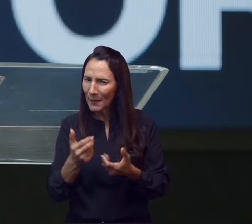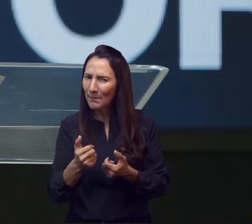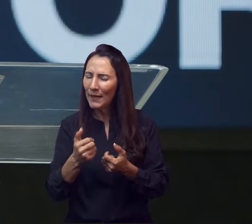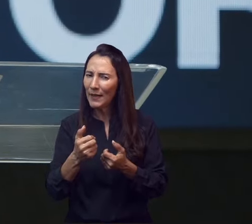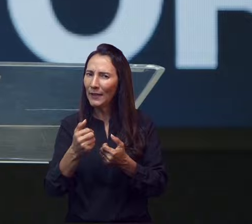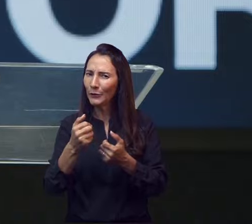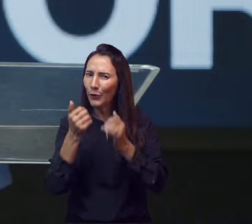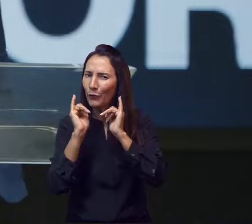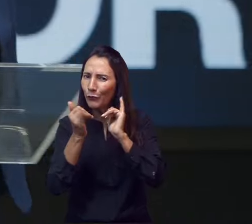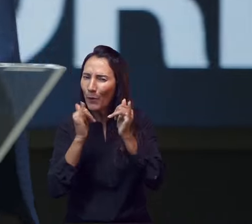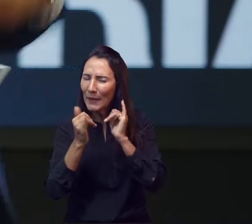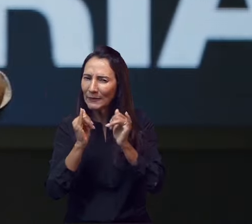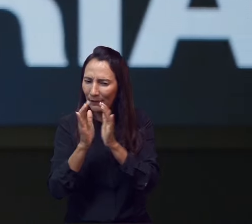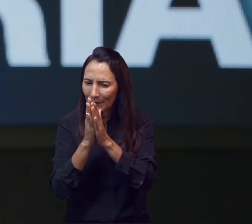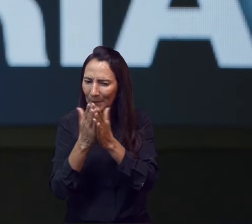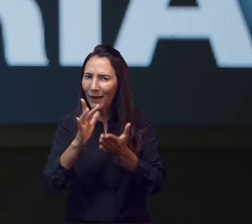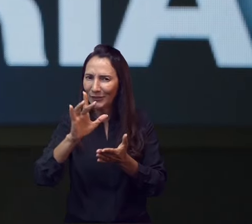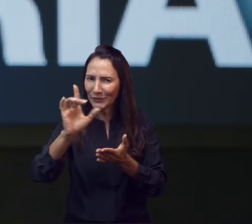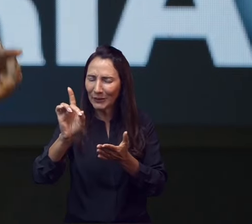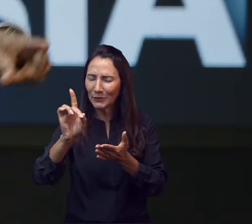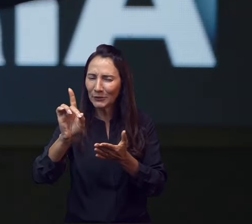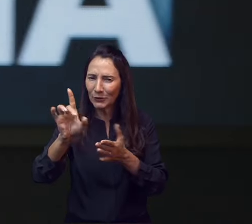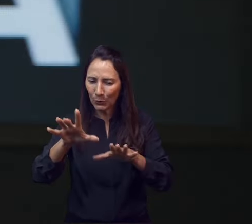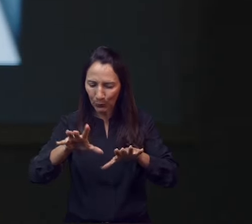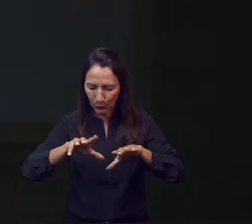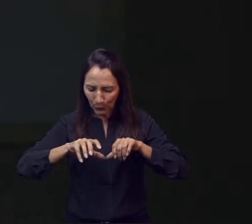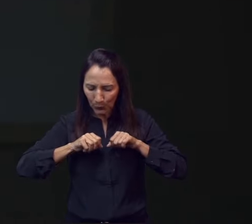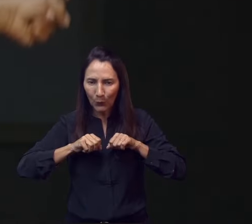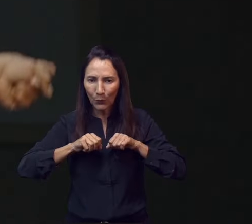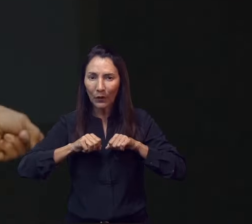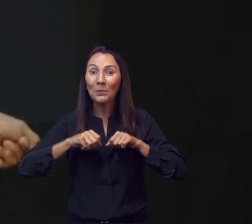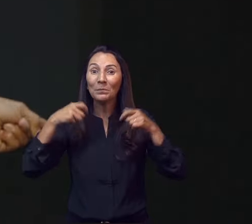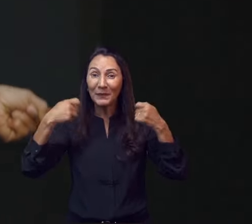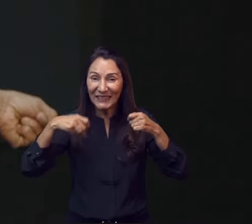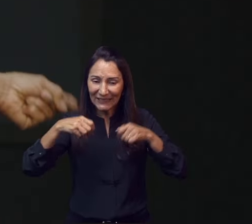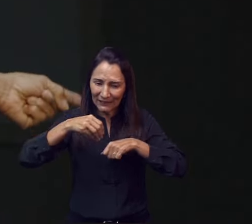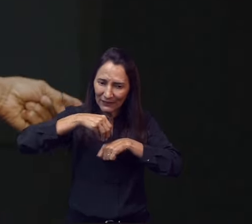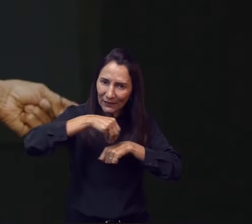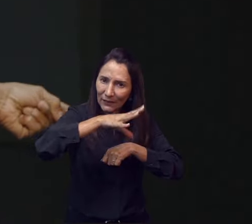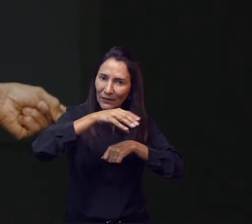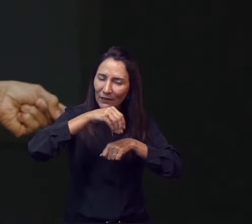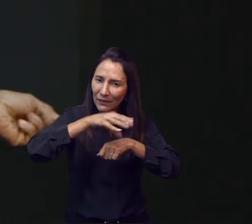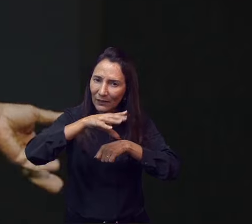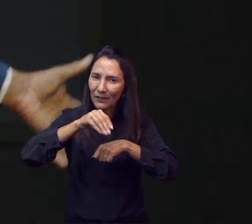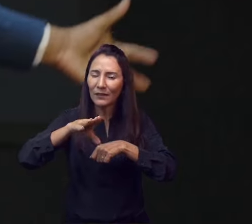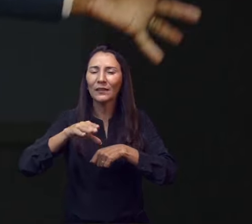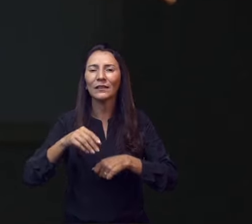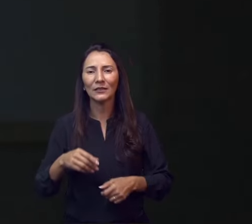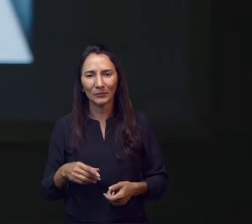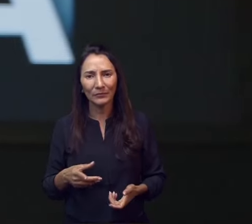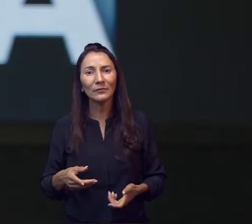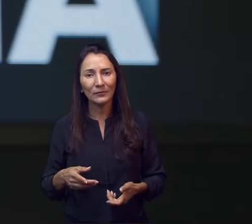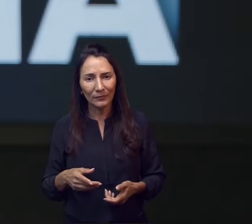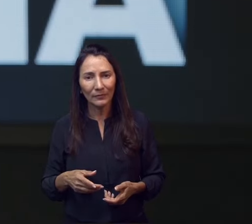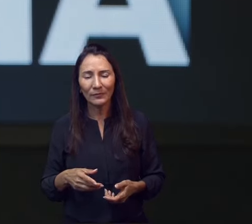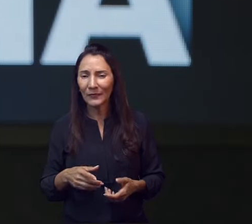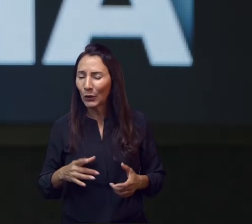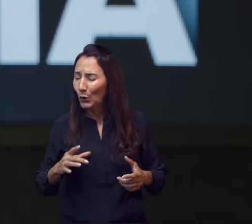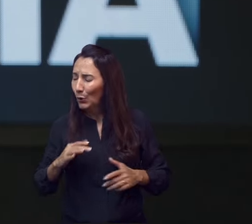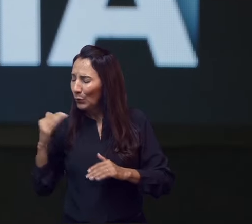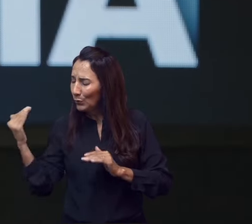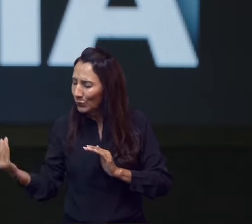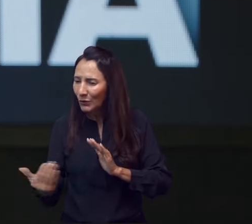deve repartir com aquele que um todas as coisas